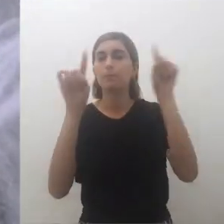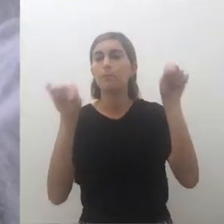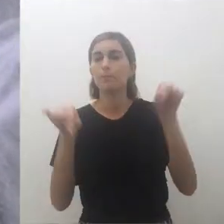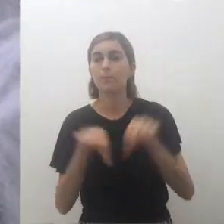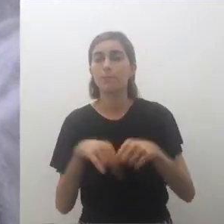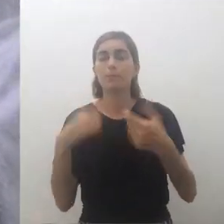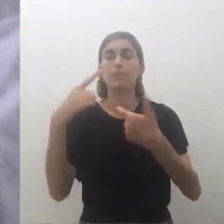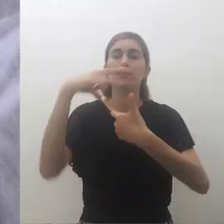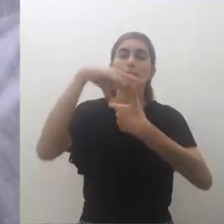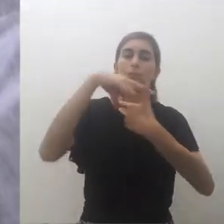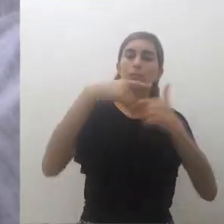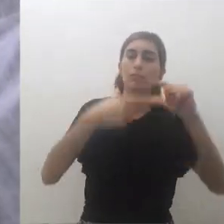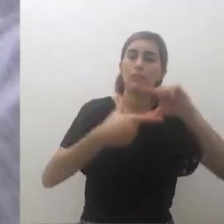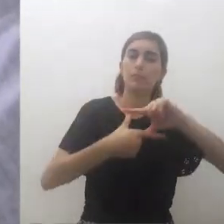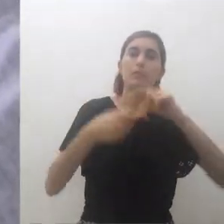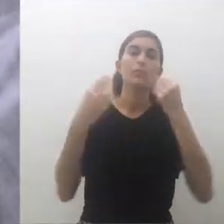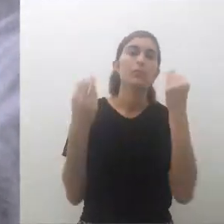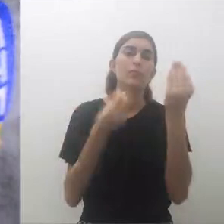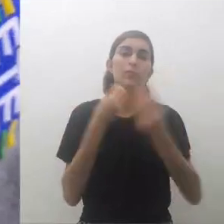formas